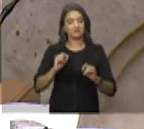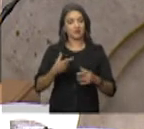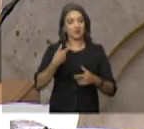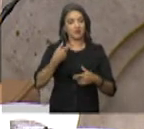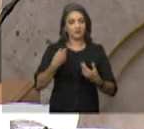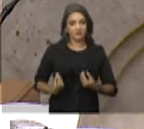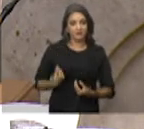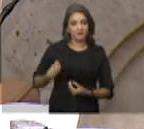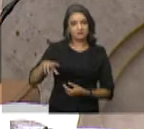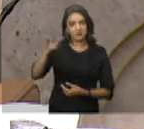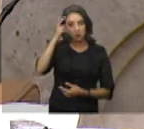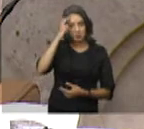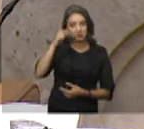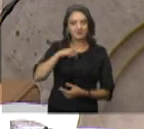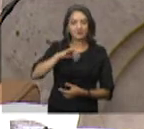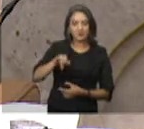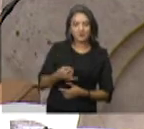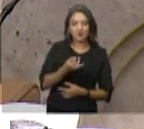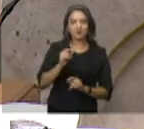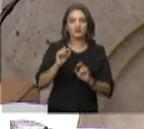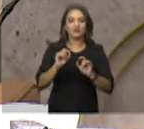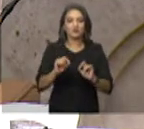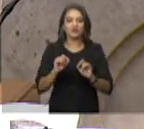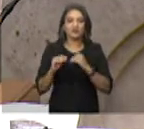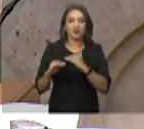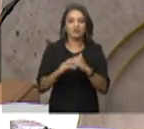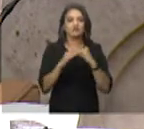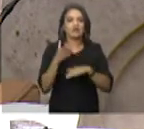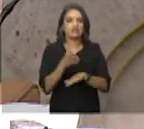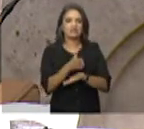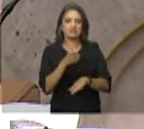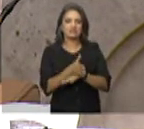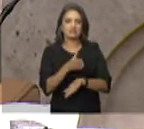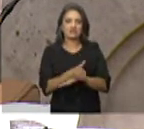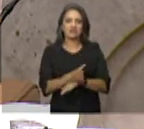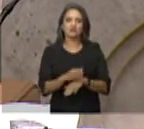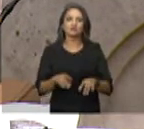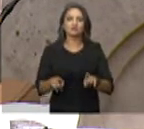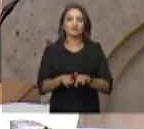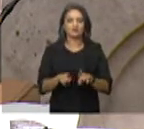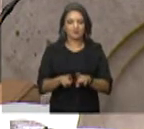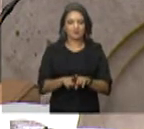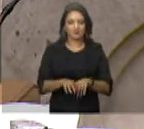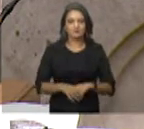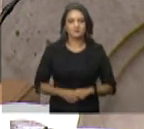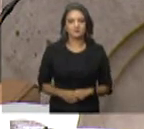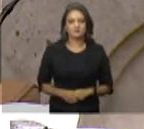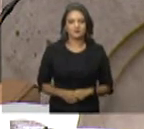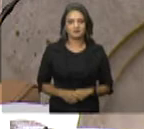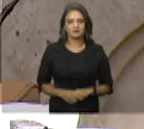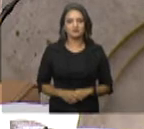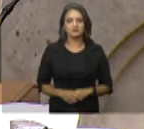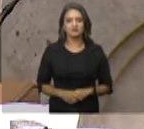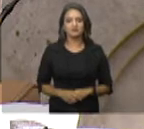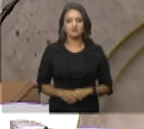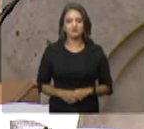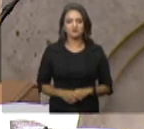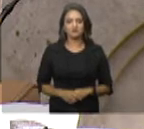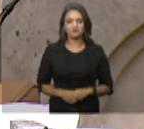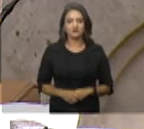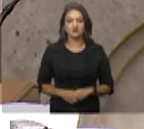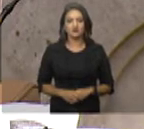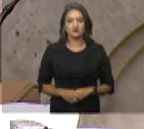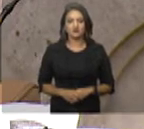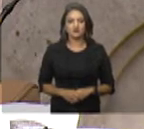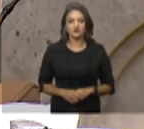oportunizando-se igualdade de acesso igualdade de condições assiná-lo ainda a